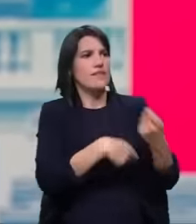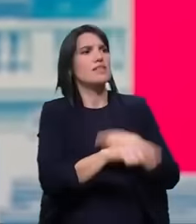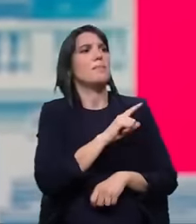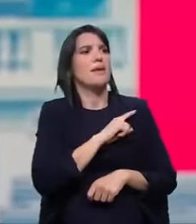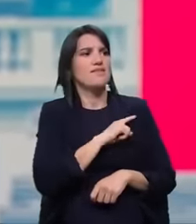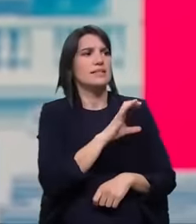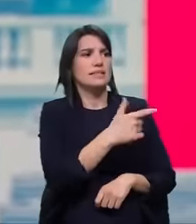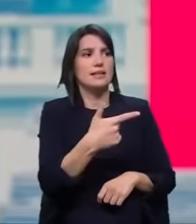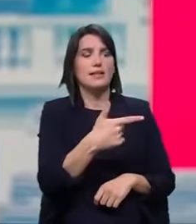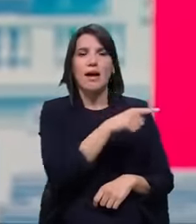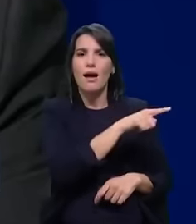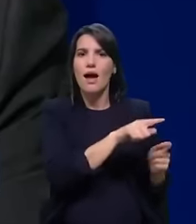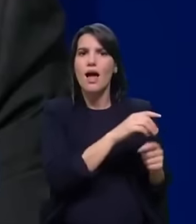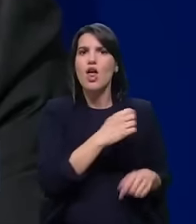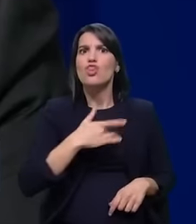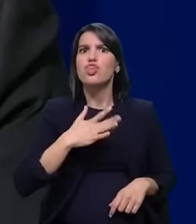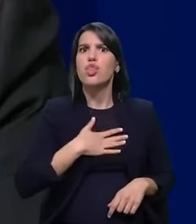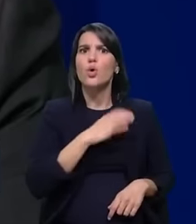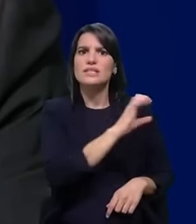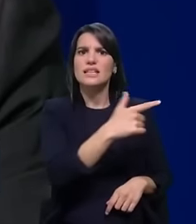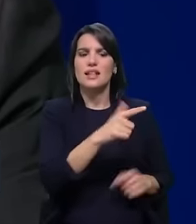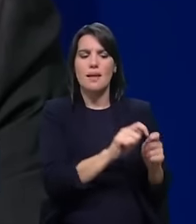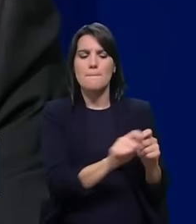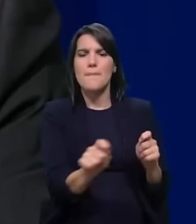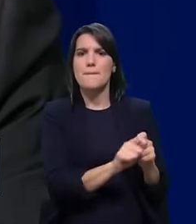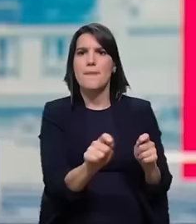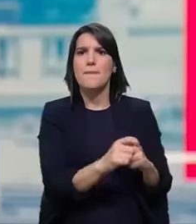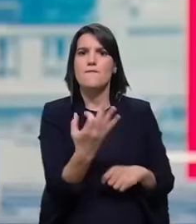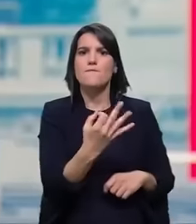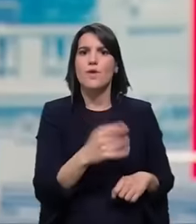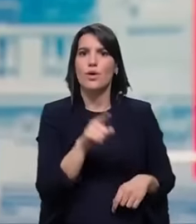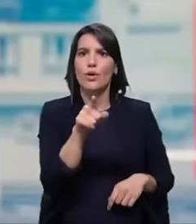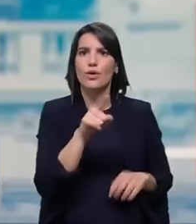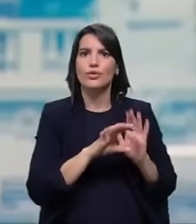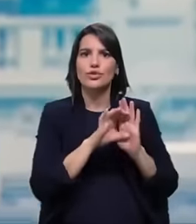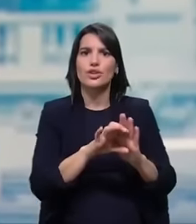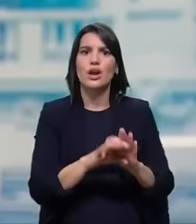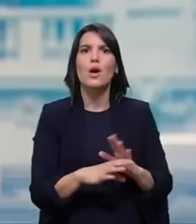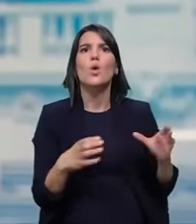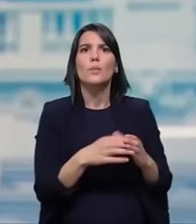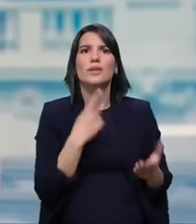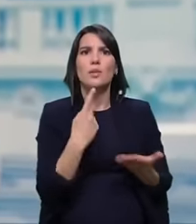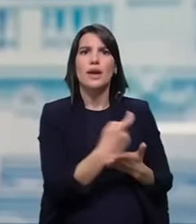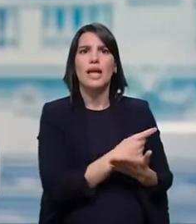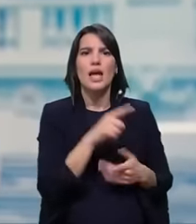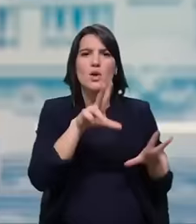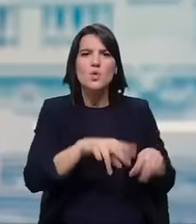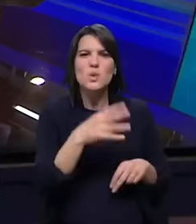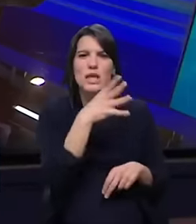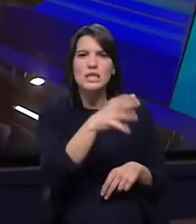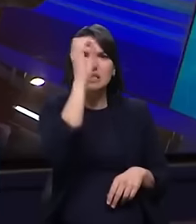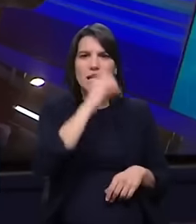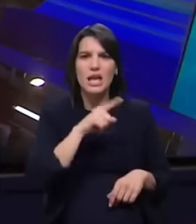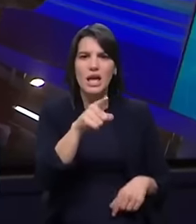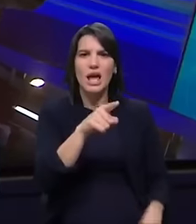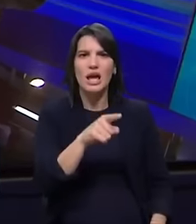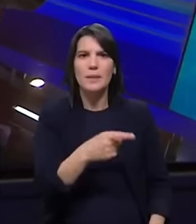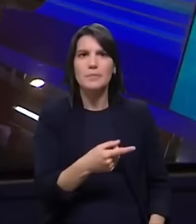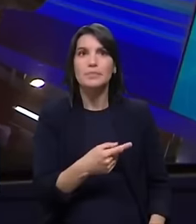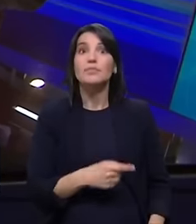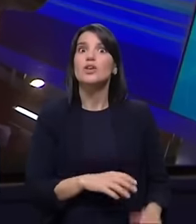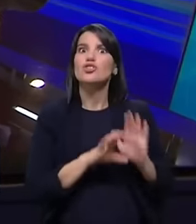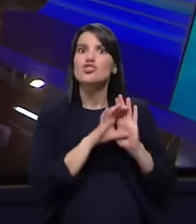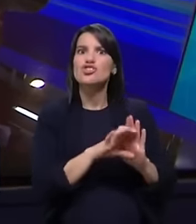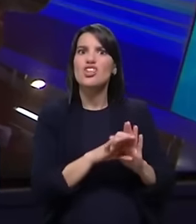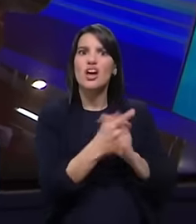ser financiado pelos donos do CTT. Esteve numa comissão de inquérito à TAP e nunca disse a ninguém que recebia dinheiro, que o